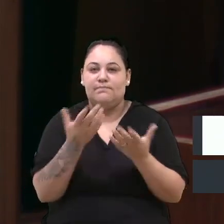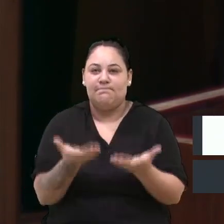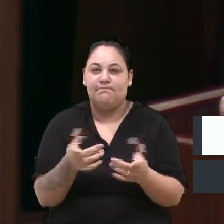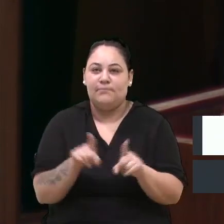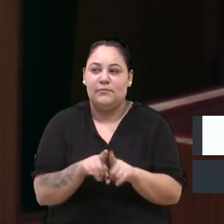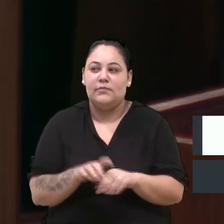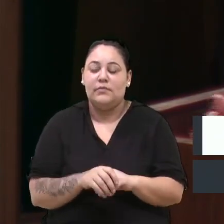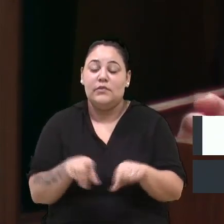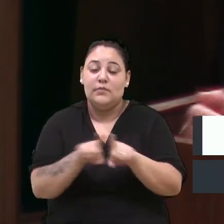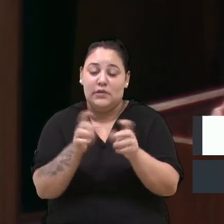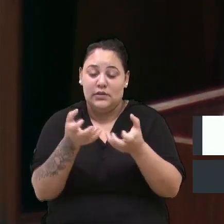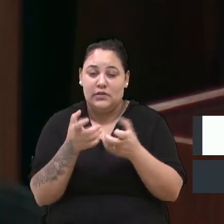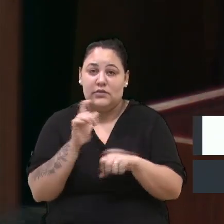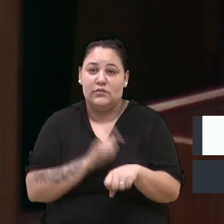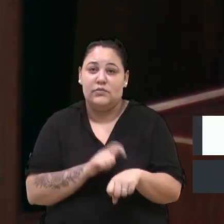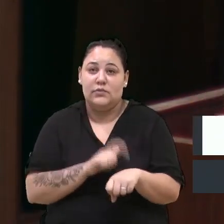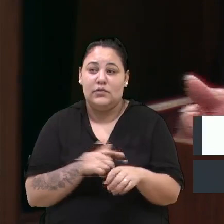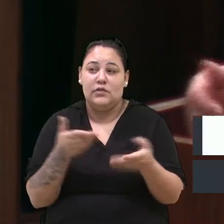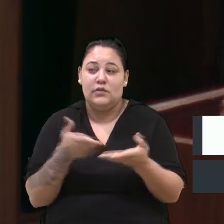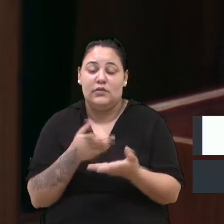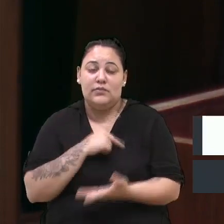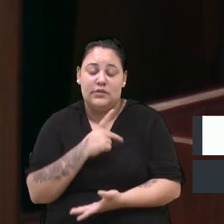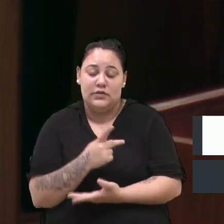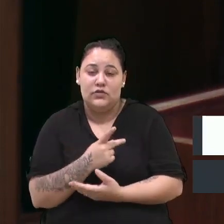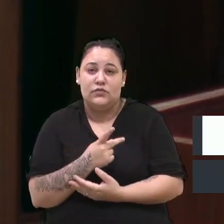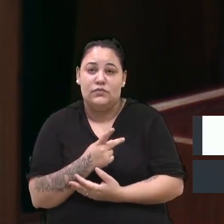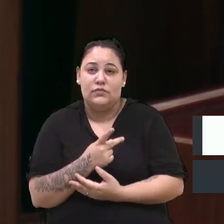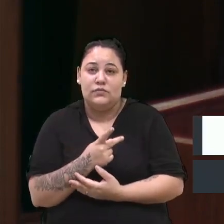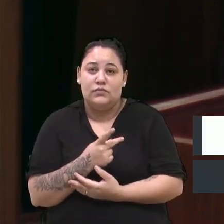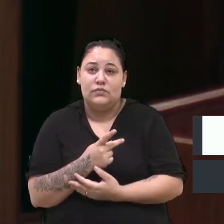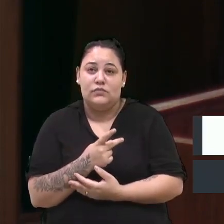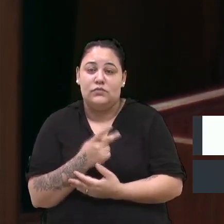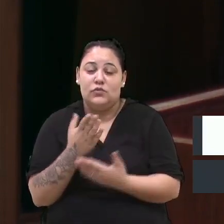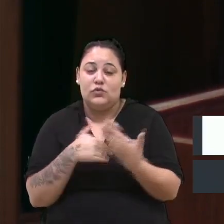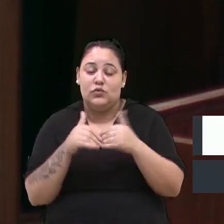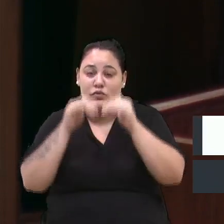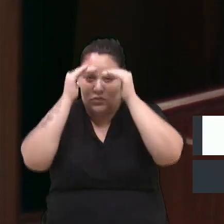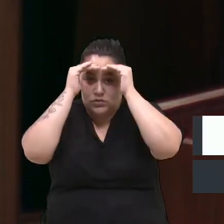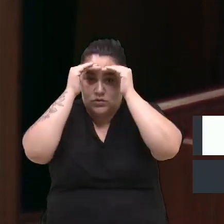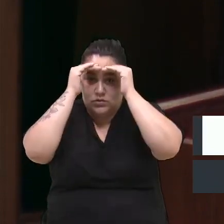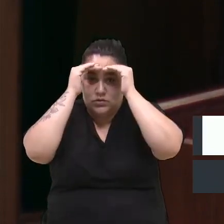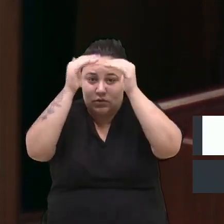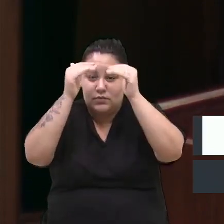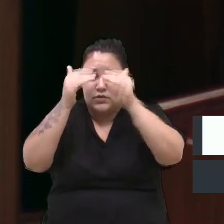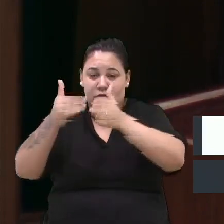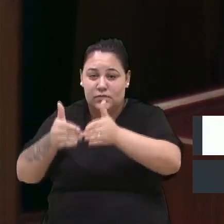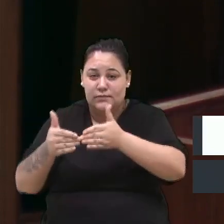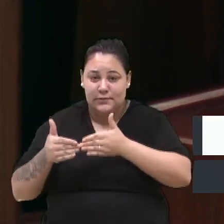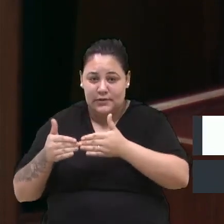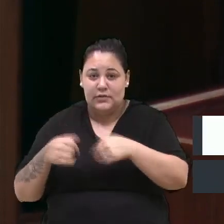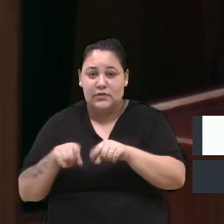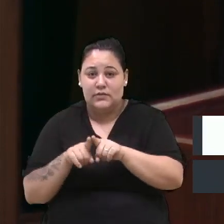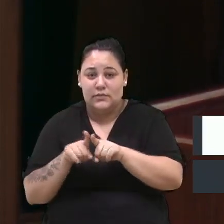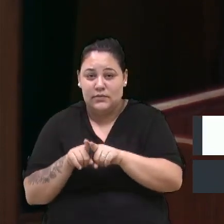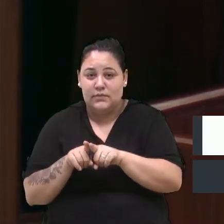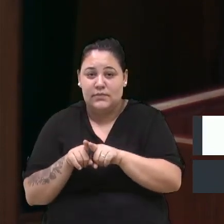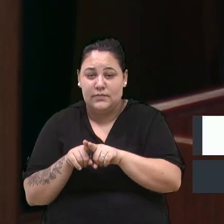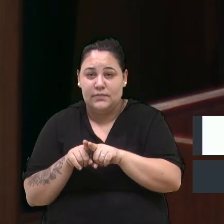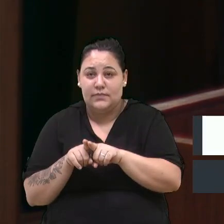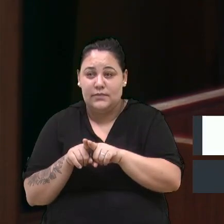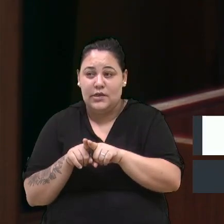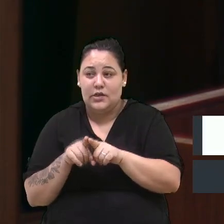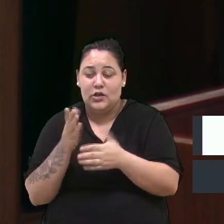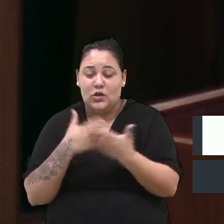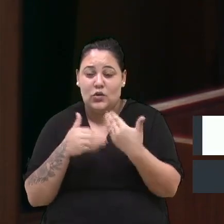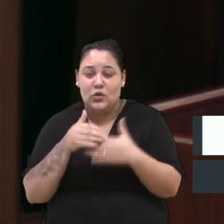nesse momento, senhor presidente, com todo o respeito, com toda a vênia, eu quero dizer que essas conquistas